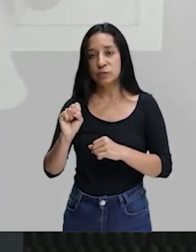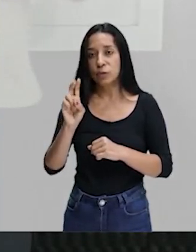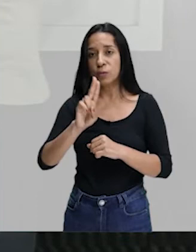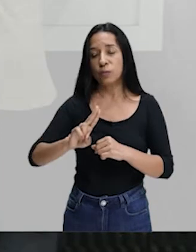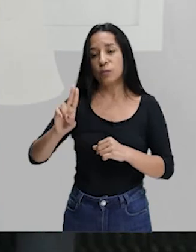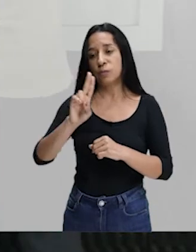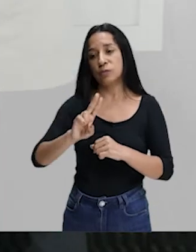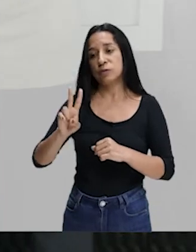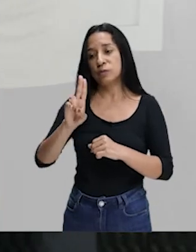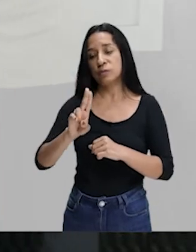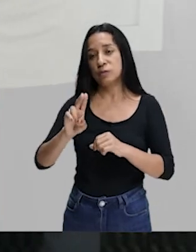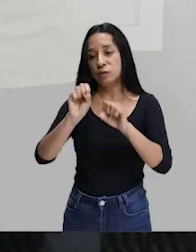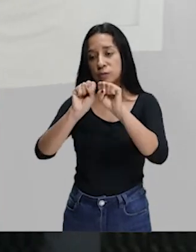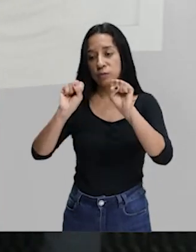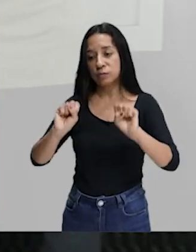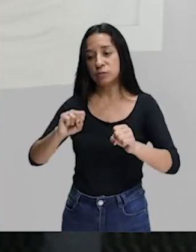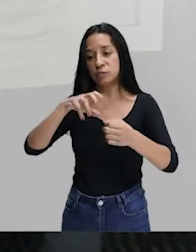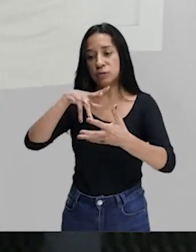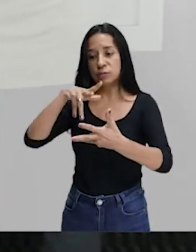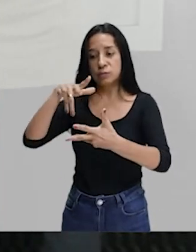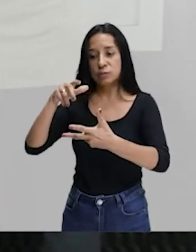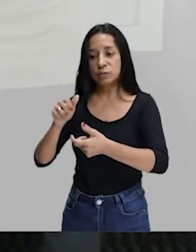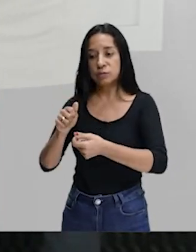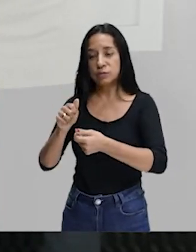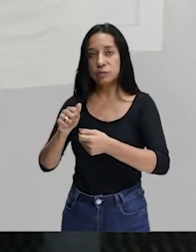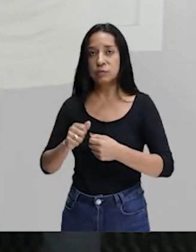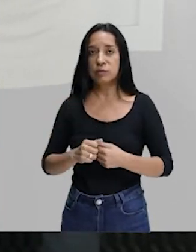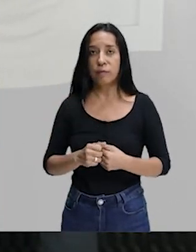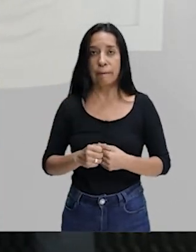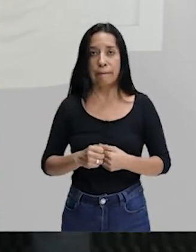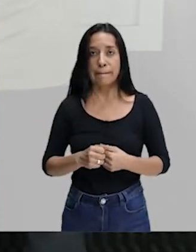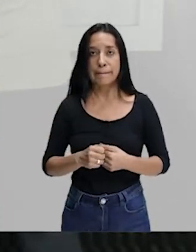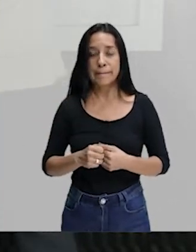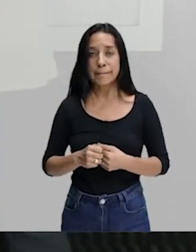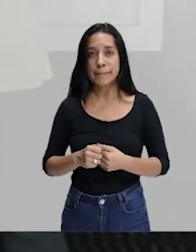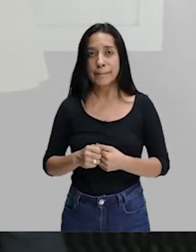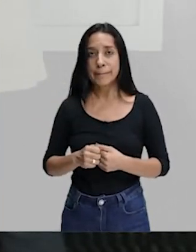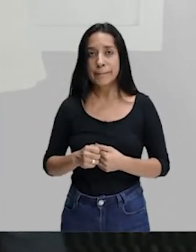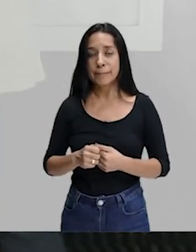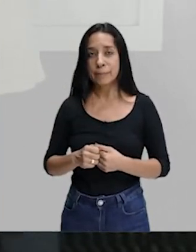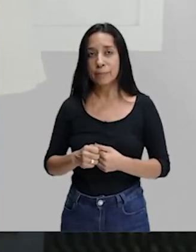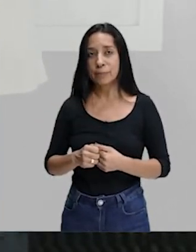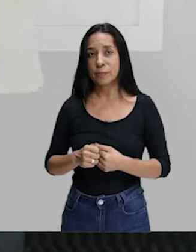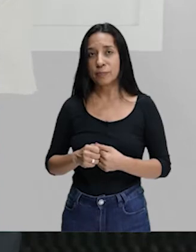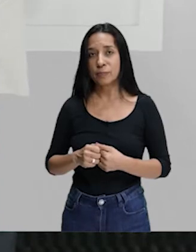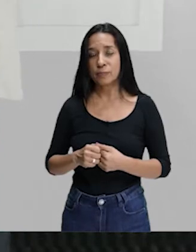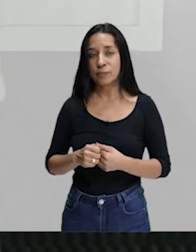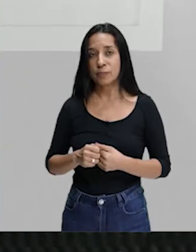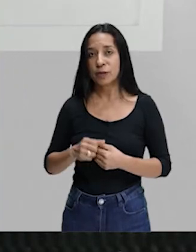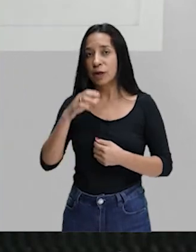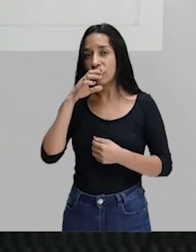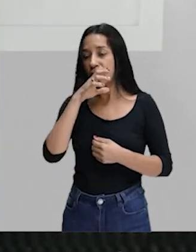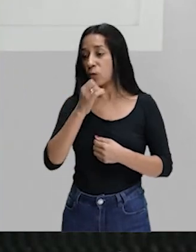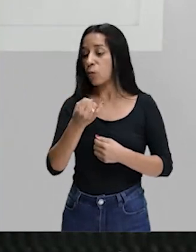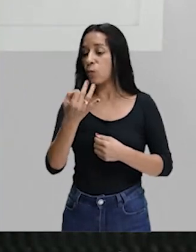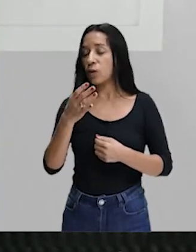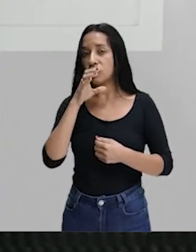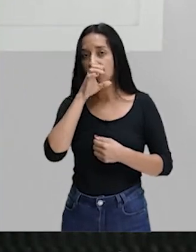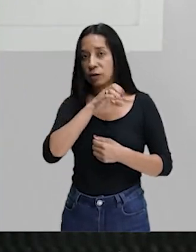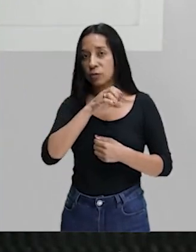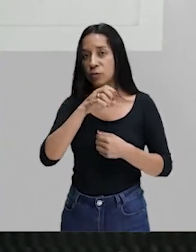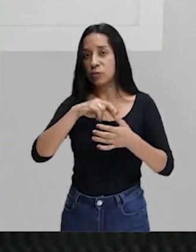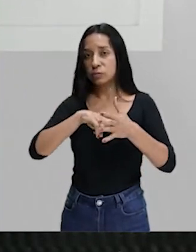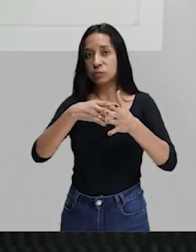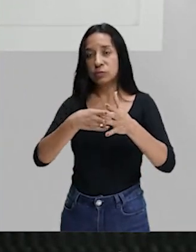do sistema internacional. Então, quantidade de calor é joule, o tempo, segundo, então o fluxo de